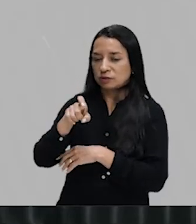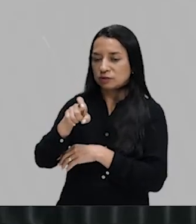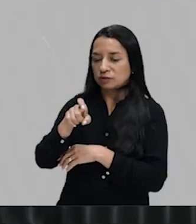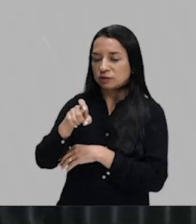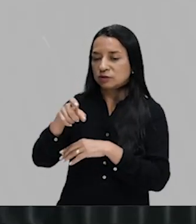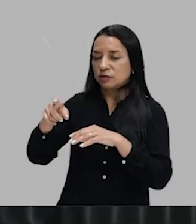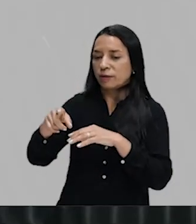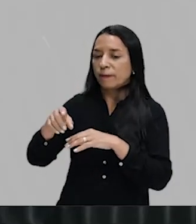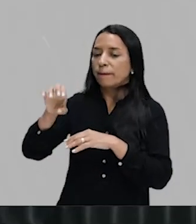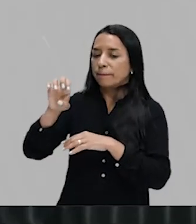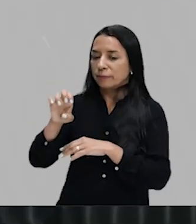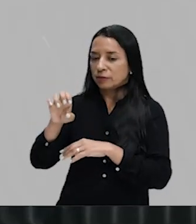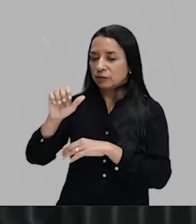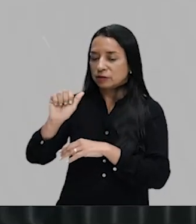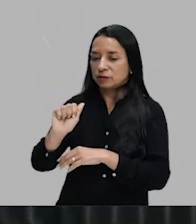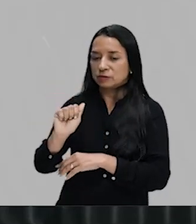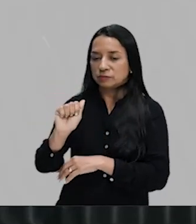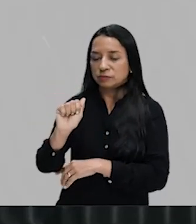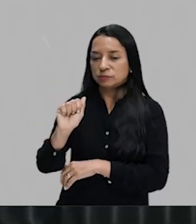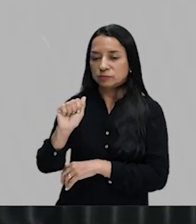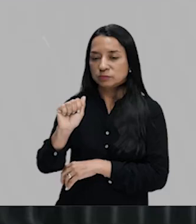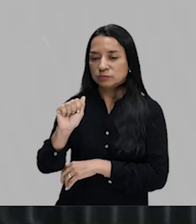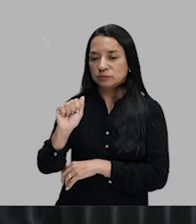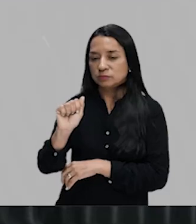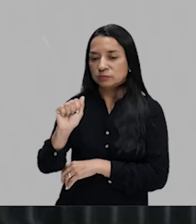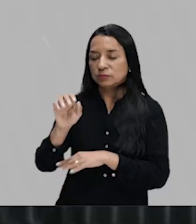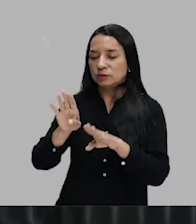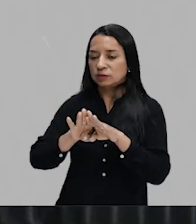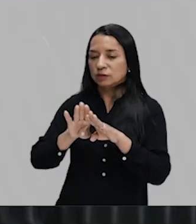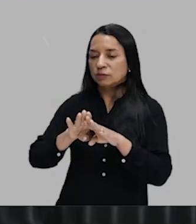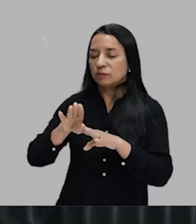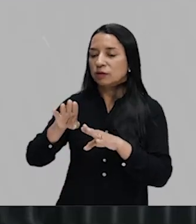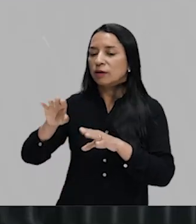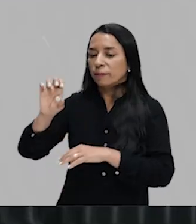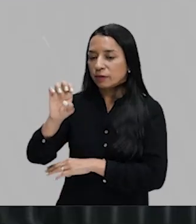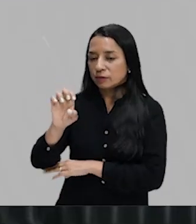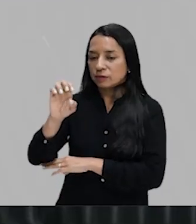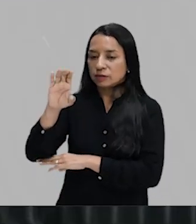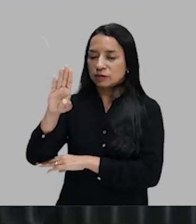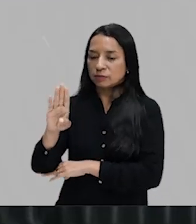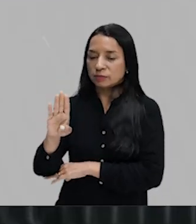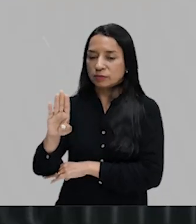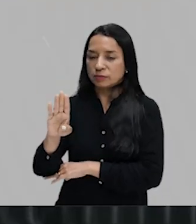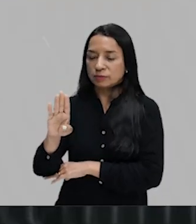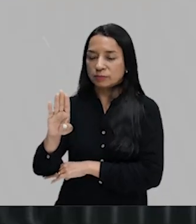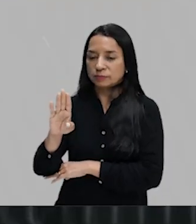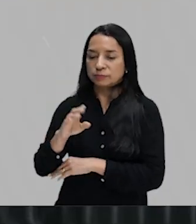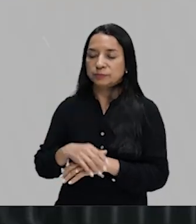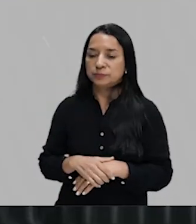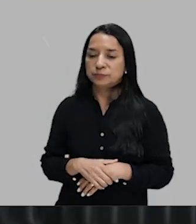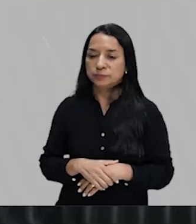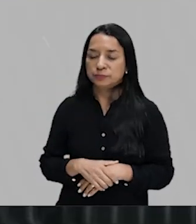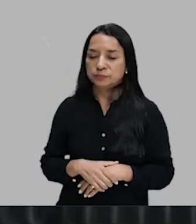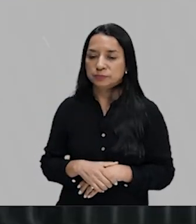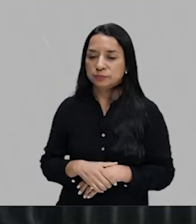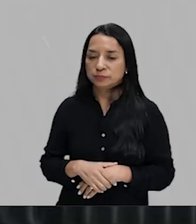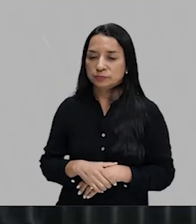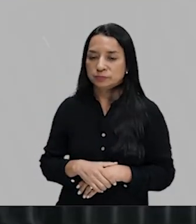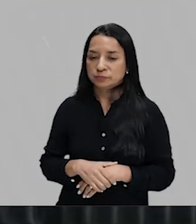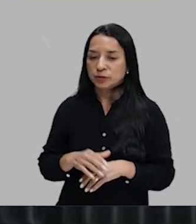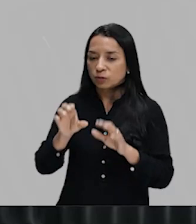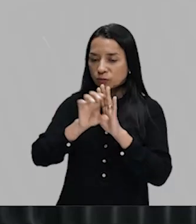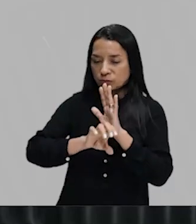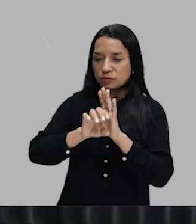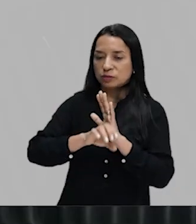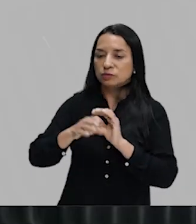vai pertencer a A, obviamente, né? E também vai pertencer a B. Então, x pertence a A se somente se x pertence a B. Essa definição aqui